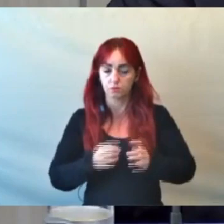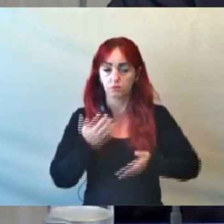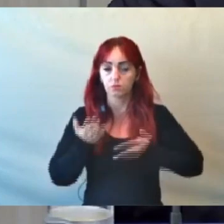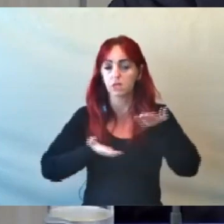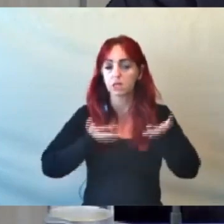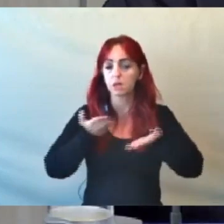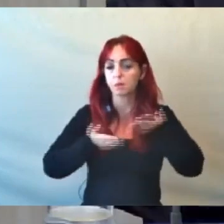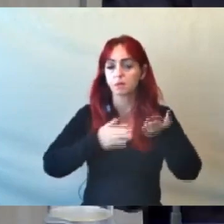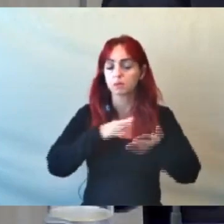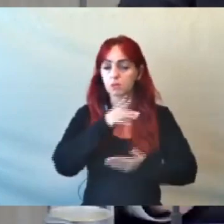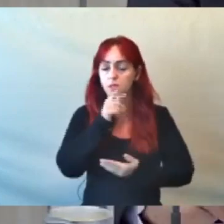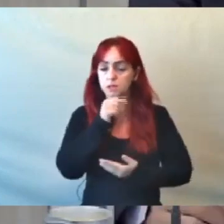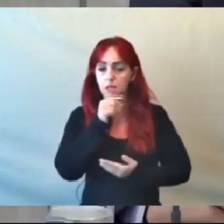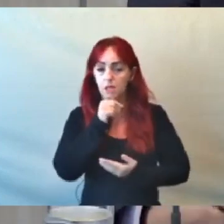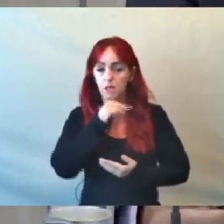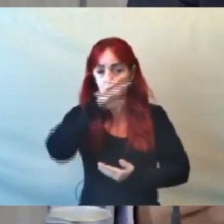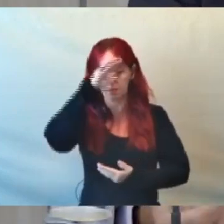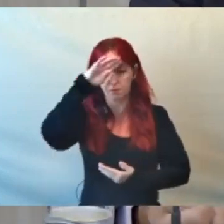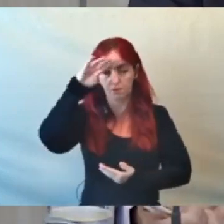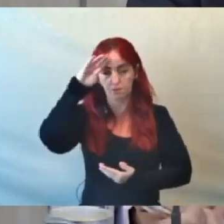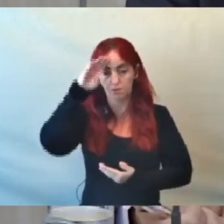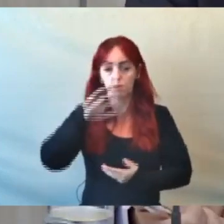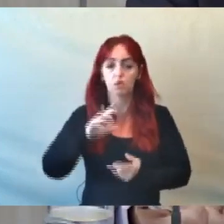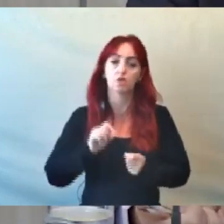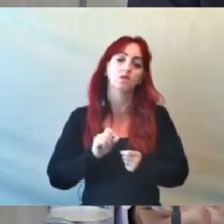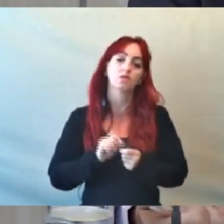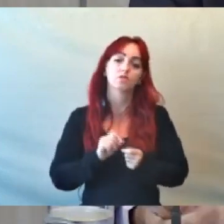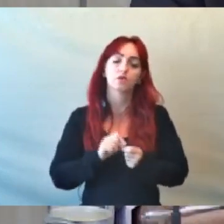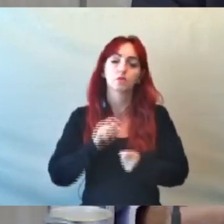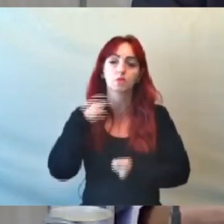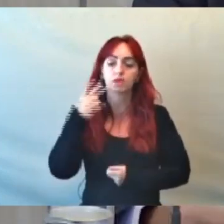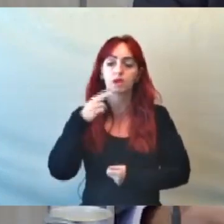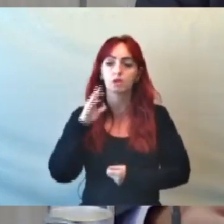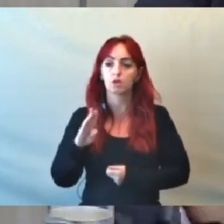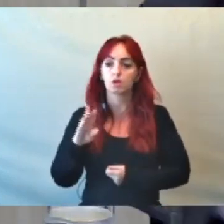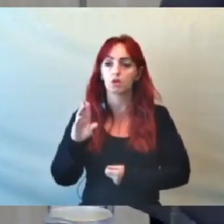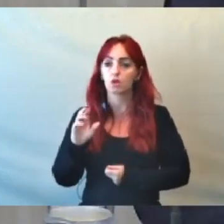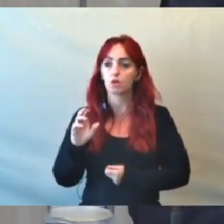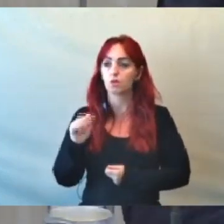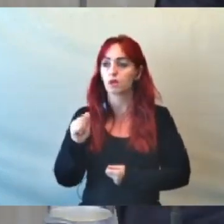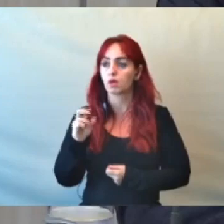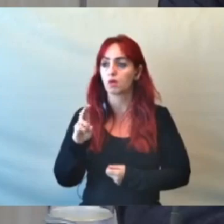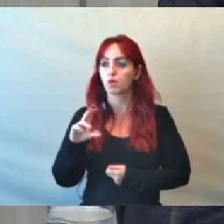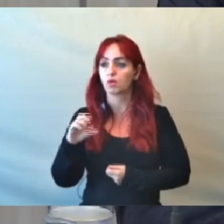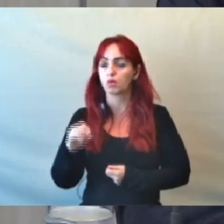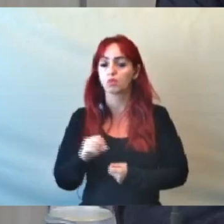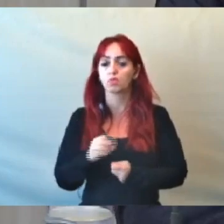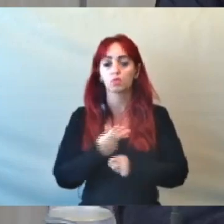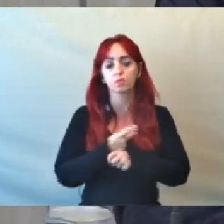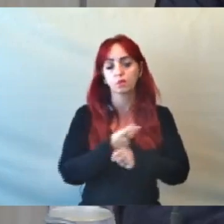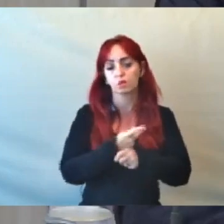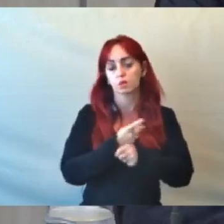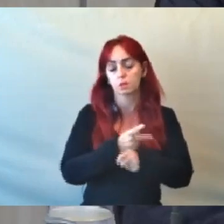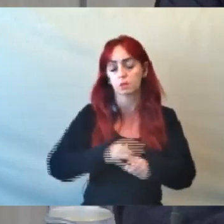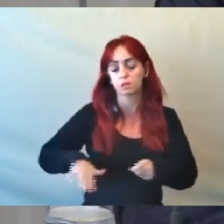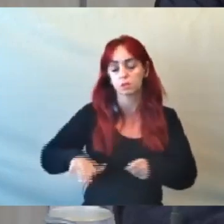feito pelo vereador Braulio Lara, de autoria do Procurador-Geral do município de Belo Horizonte, Hércules Guerra. Eu coloco em